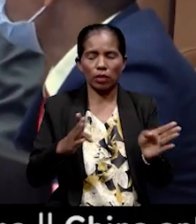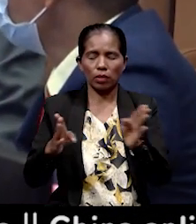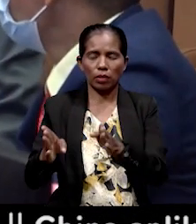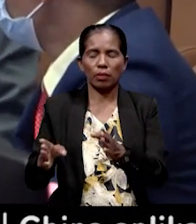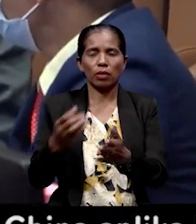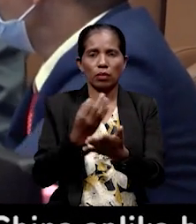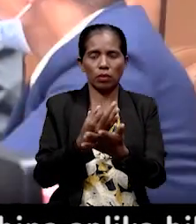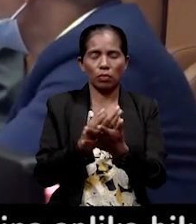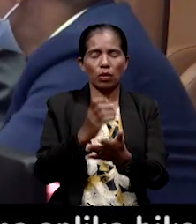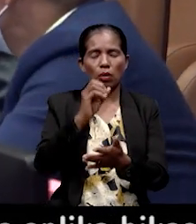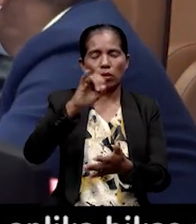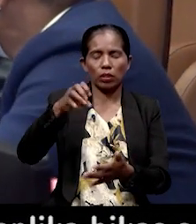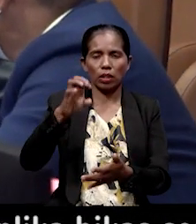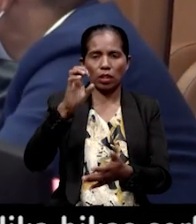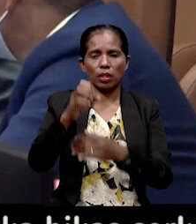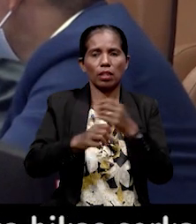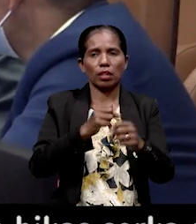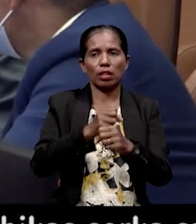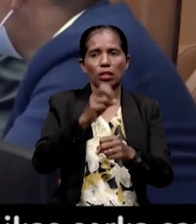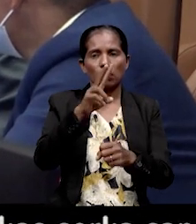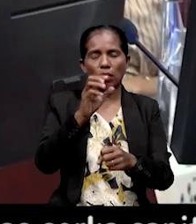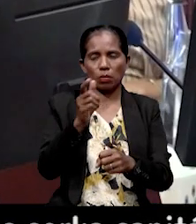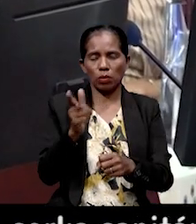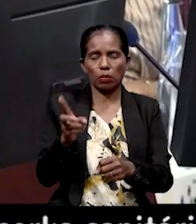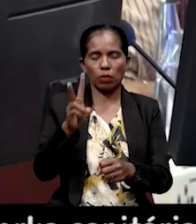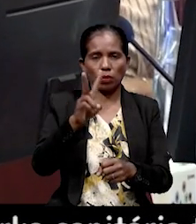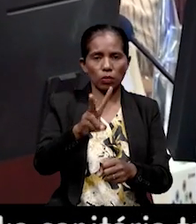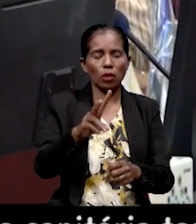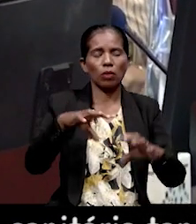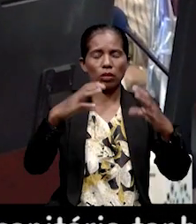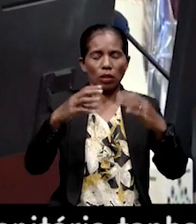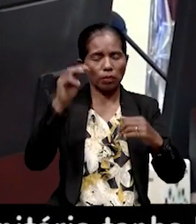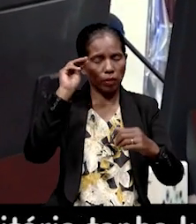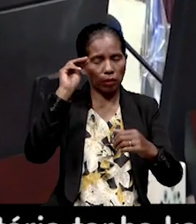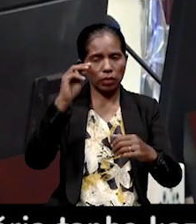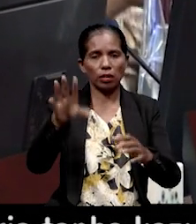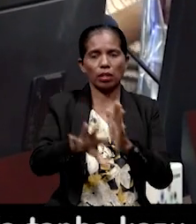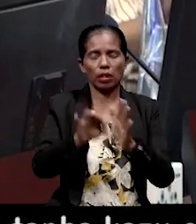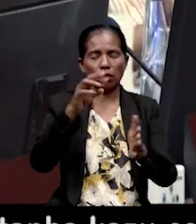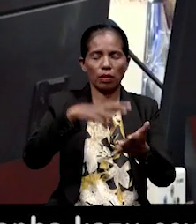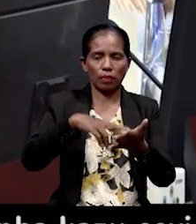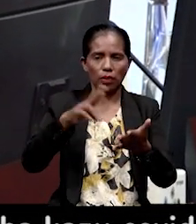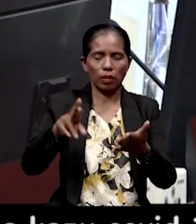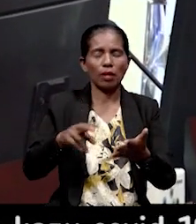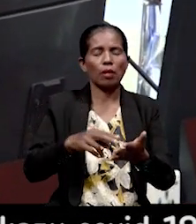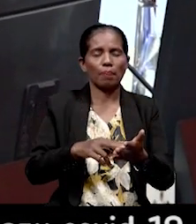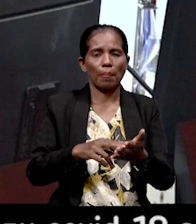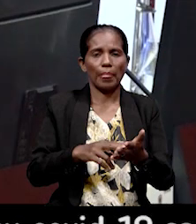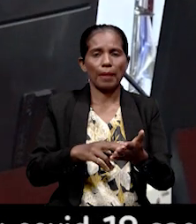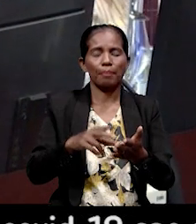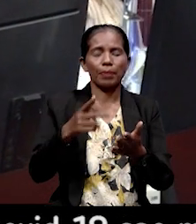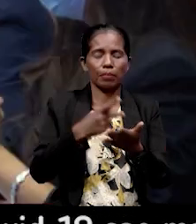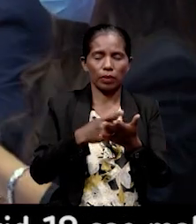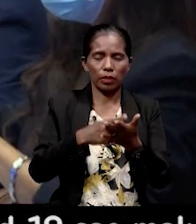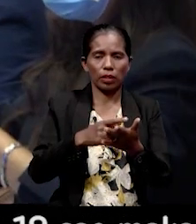preparação orçamento geral estado riguroro no resinrua ba Conselho Ministro no hetango na aprovação. Razão projeto decreto governo nian kon